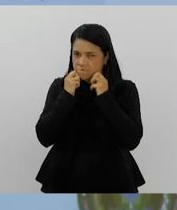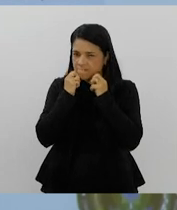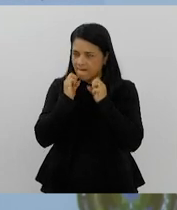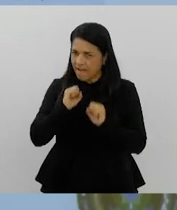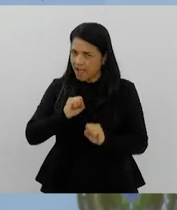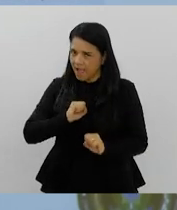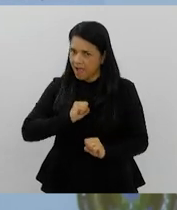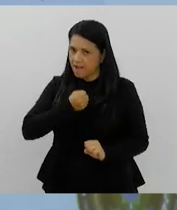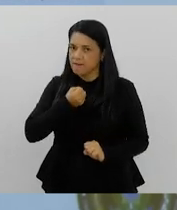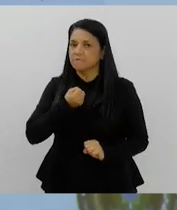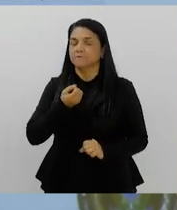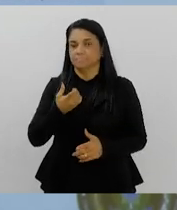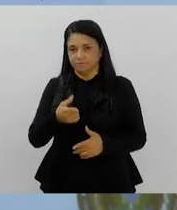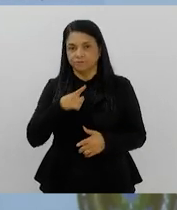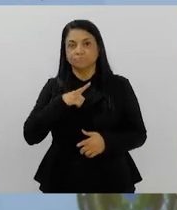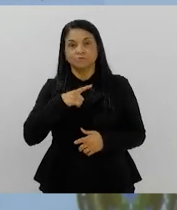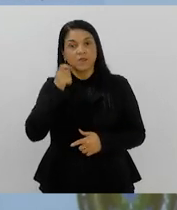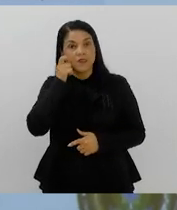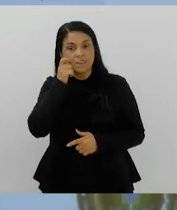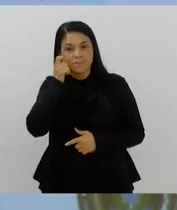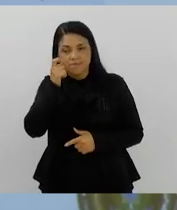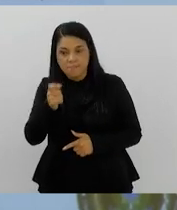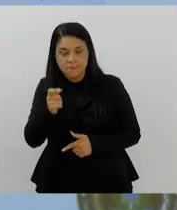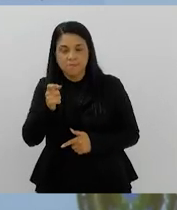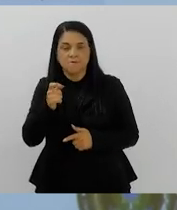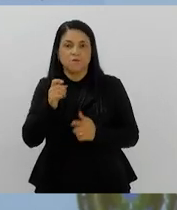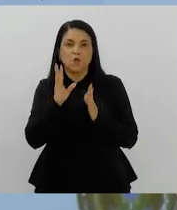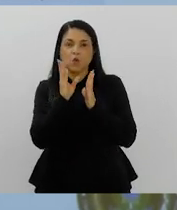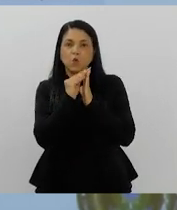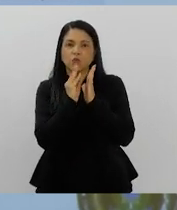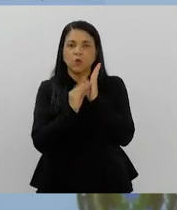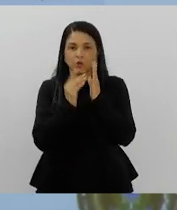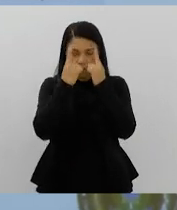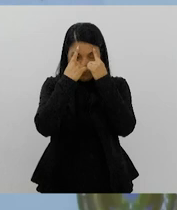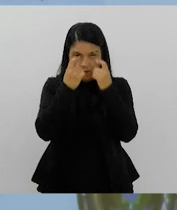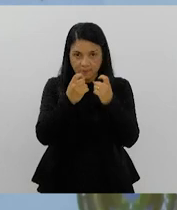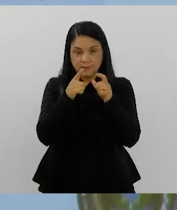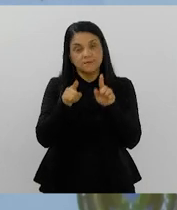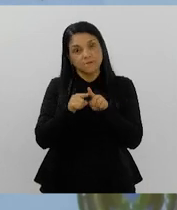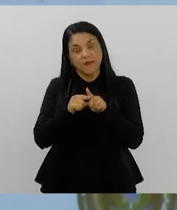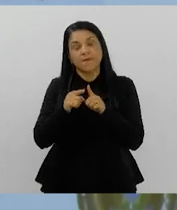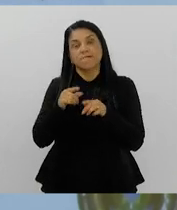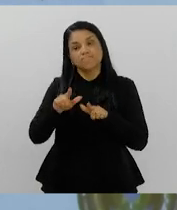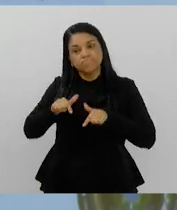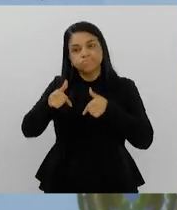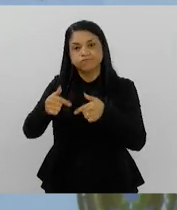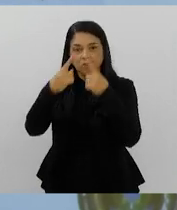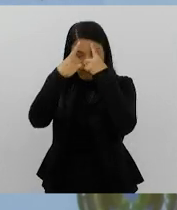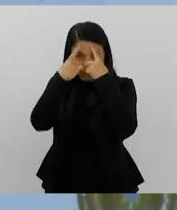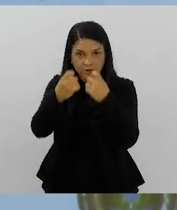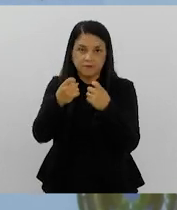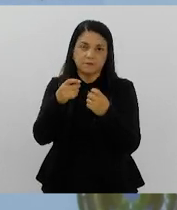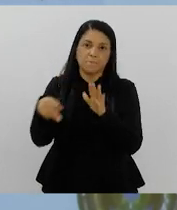Também interesse por conteúdos de violência e idealização da violência.